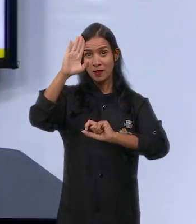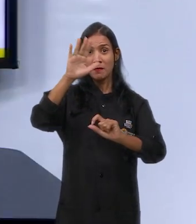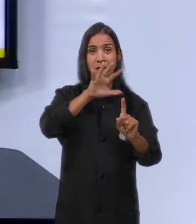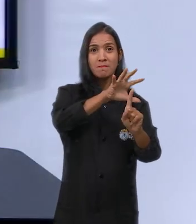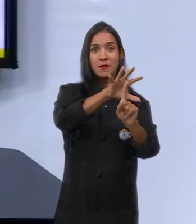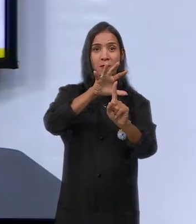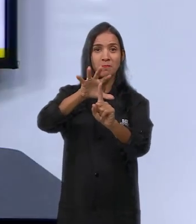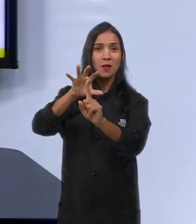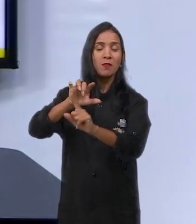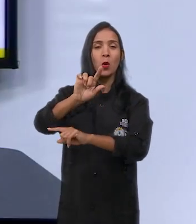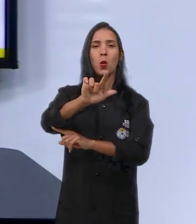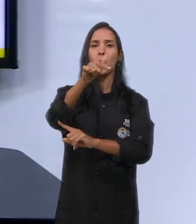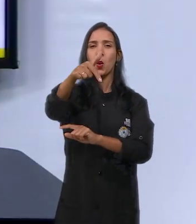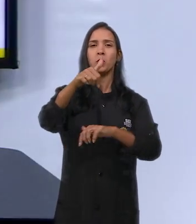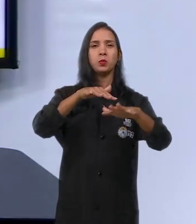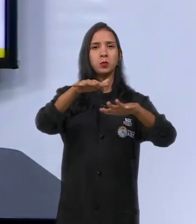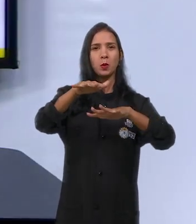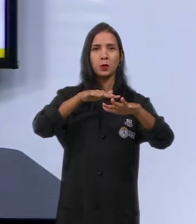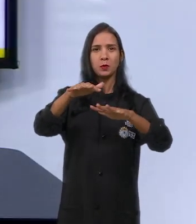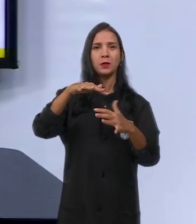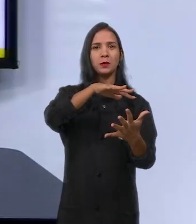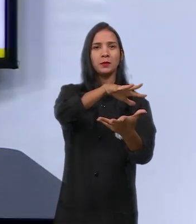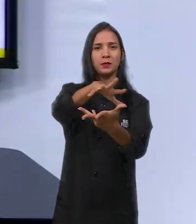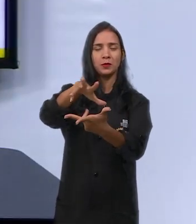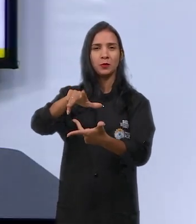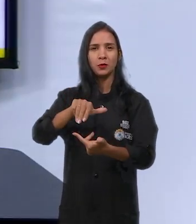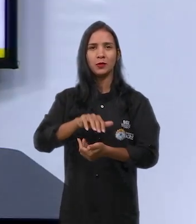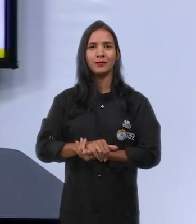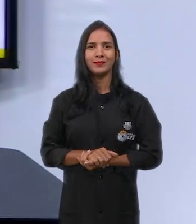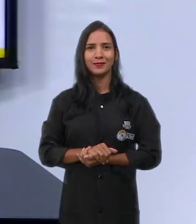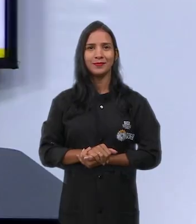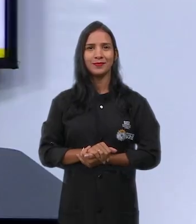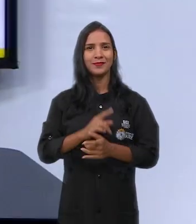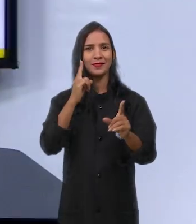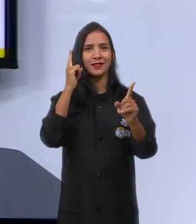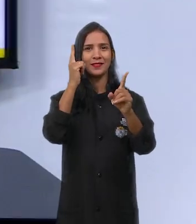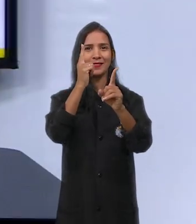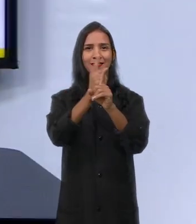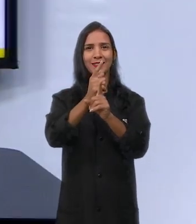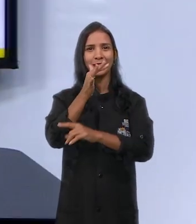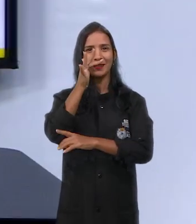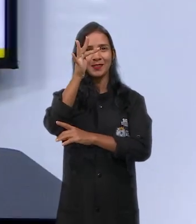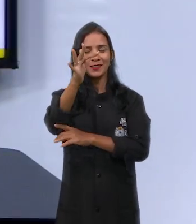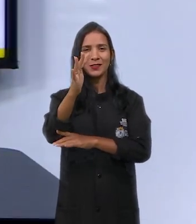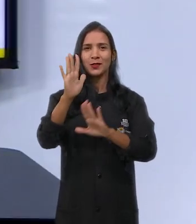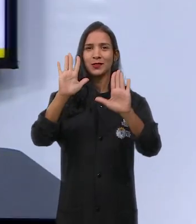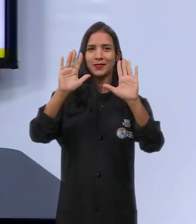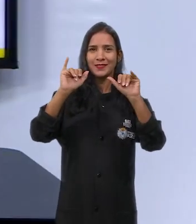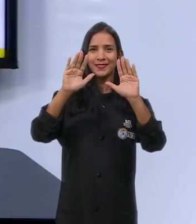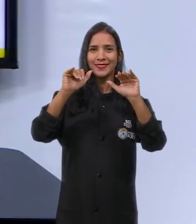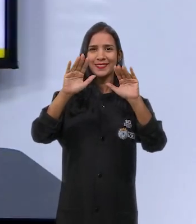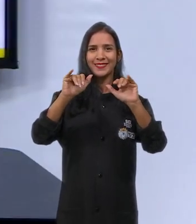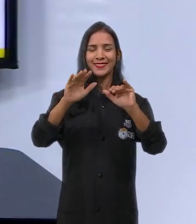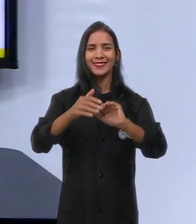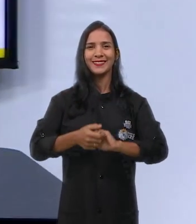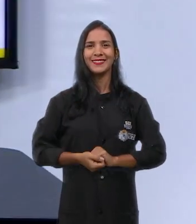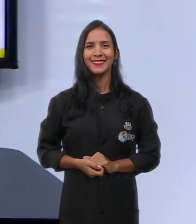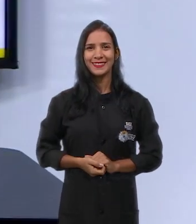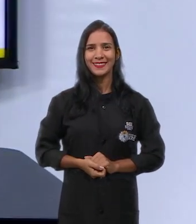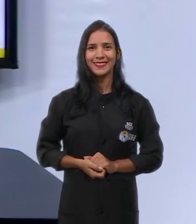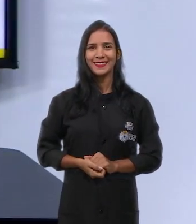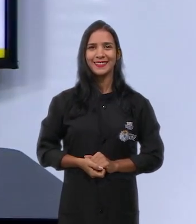outros movimentos mundo afora. Nos encontramos em breve, numa próxima aula. Até mais, tchau!